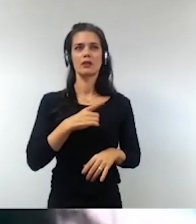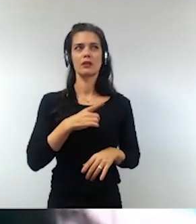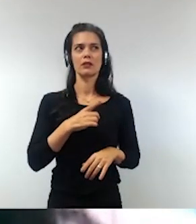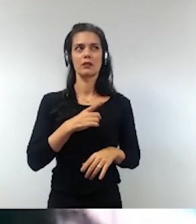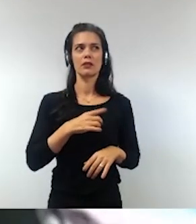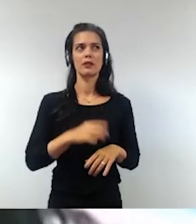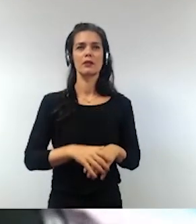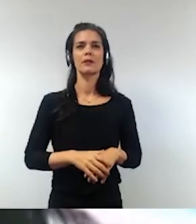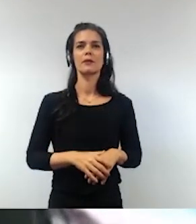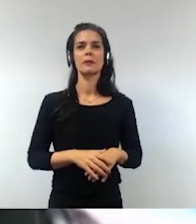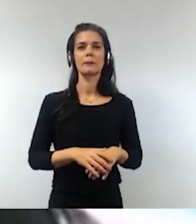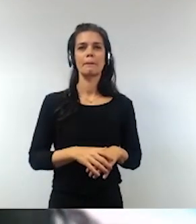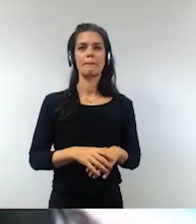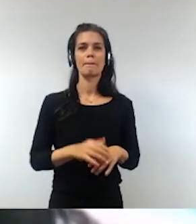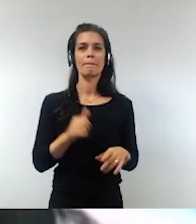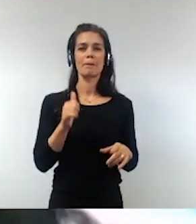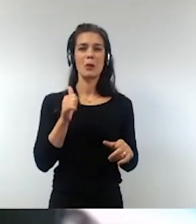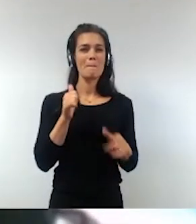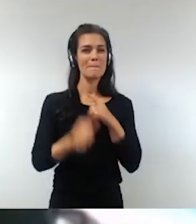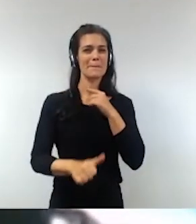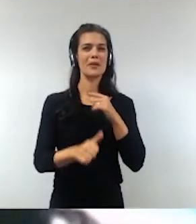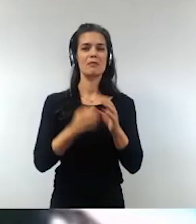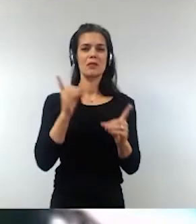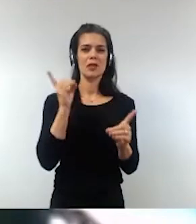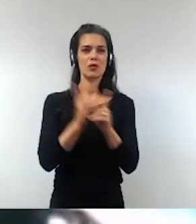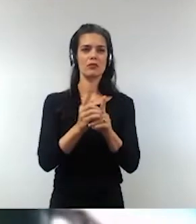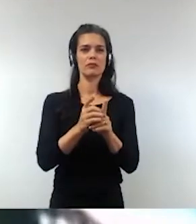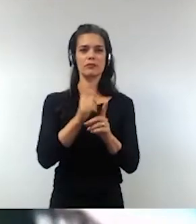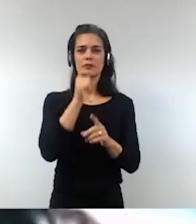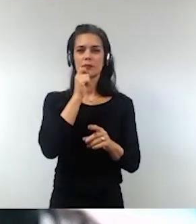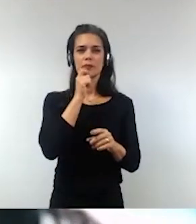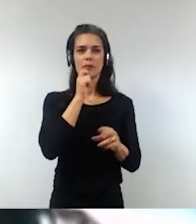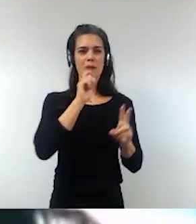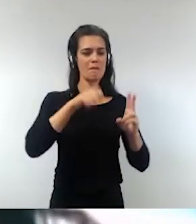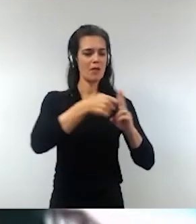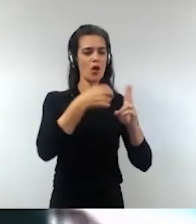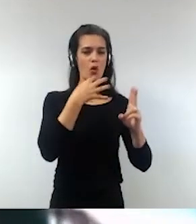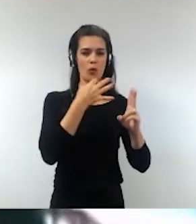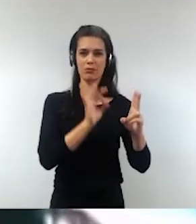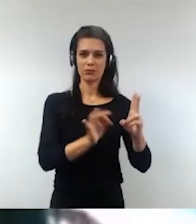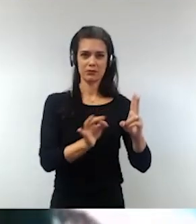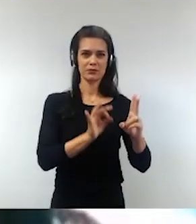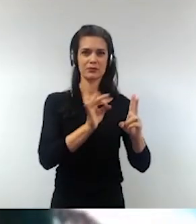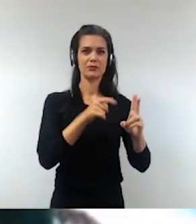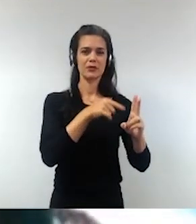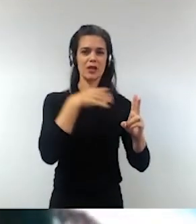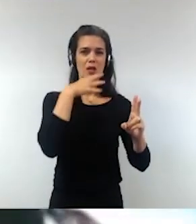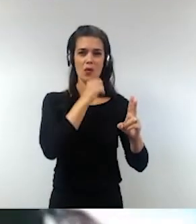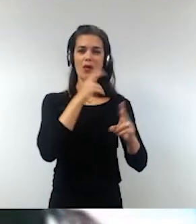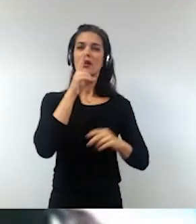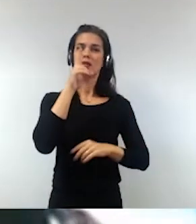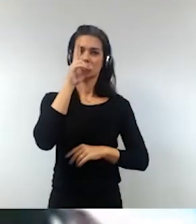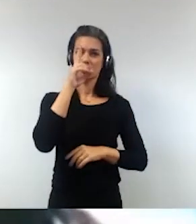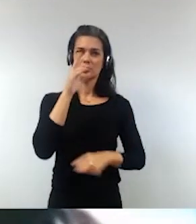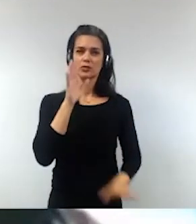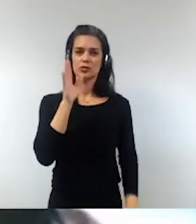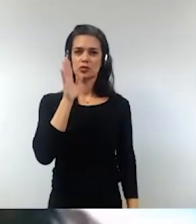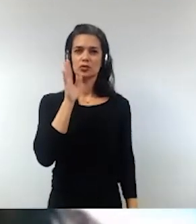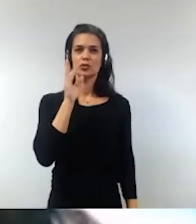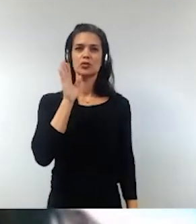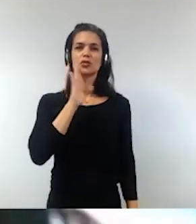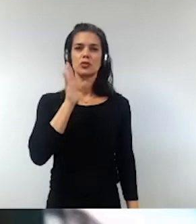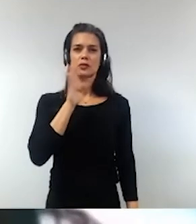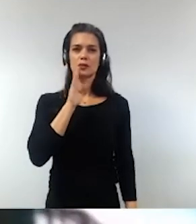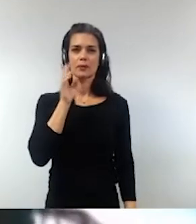assim, sobretudo o primeiro encontro, quando você não conhece as partes, eu acho fundamental, acho bem legal se puder prestigiar o